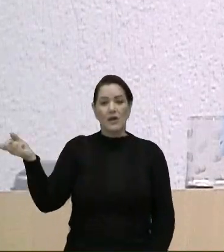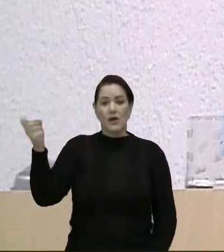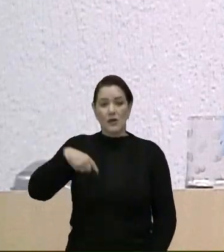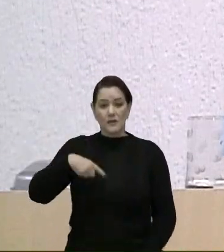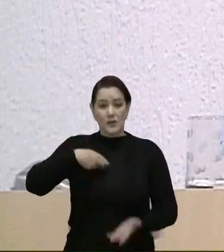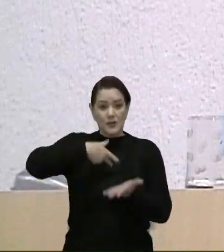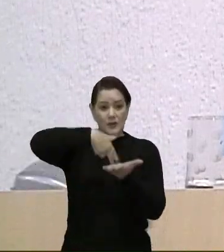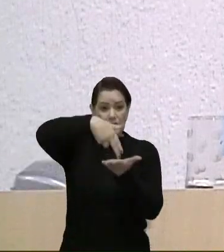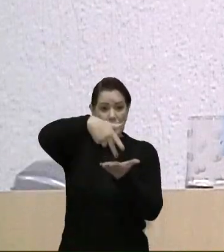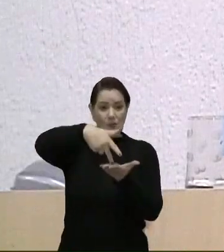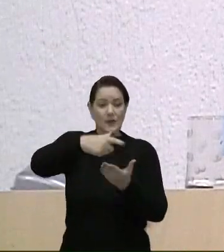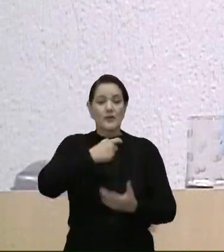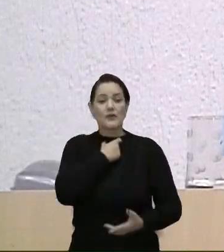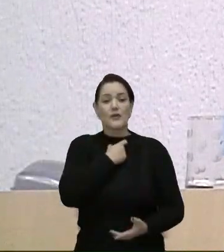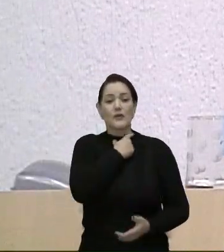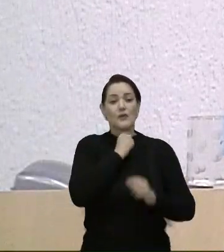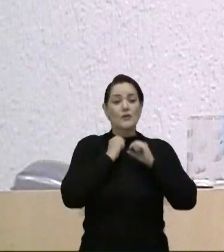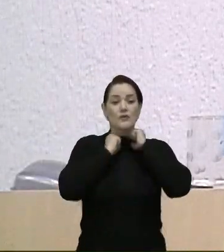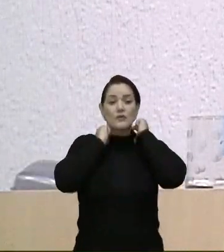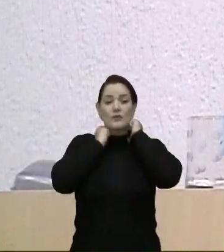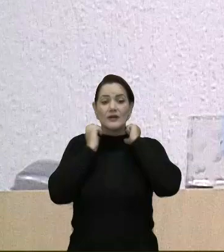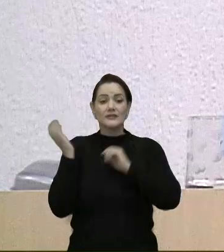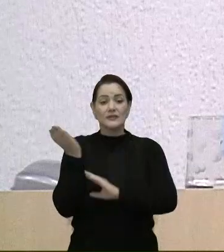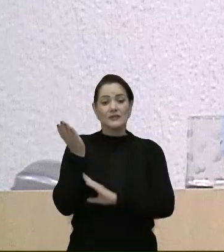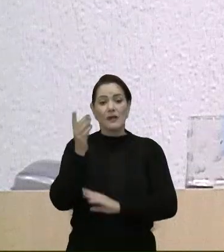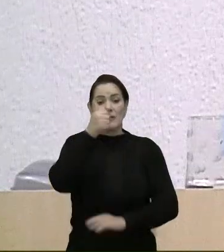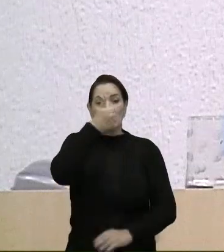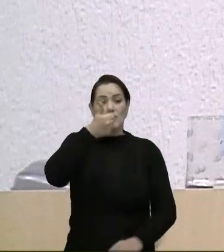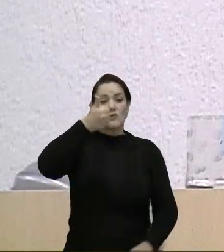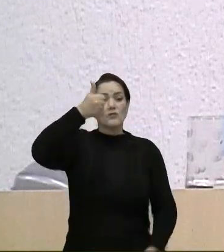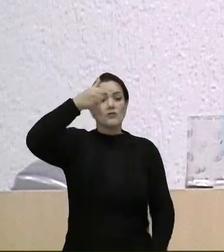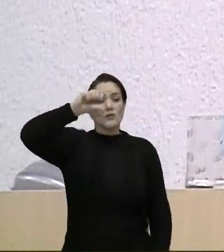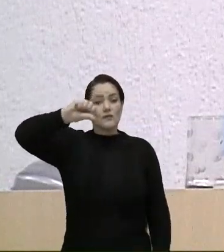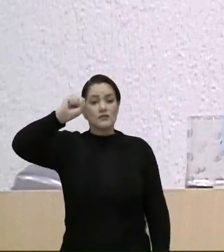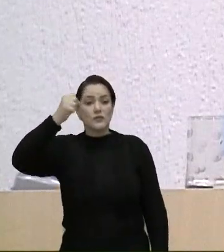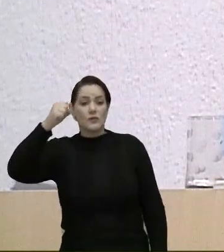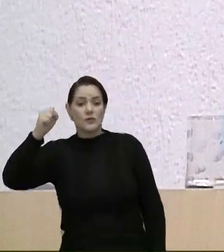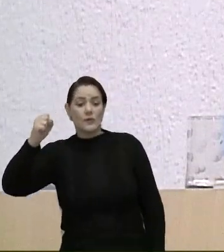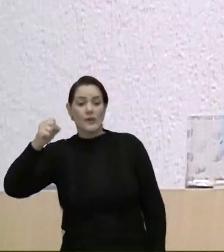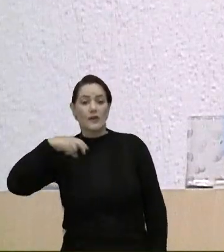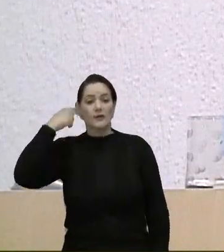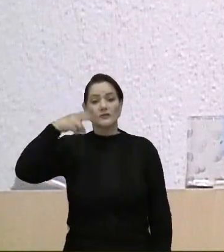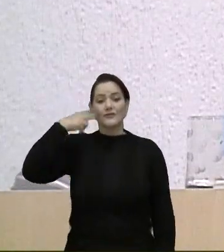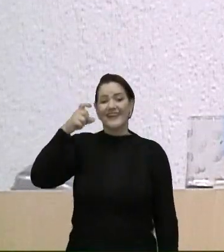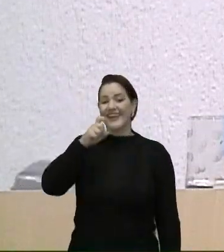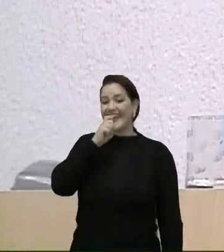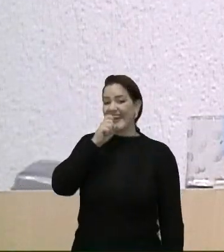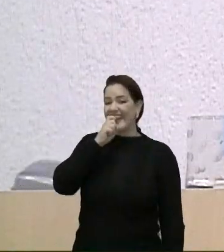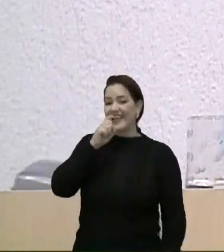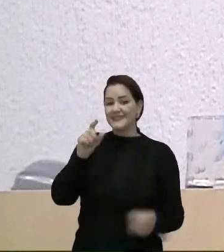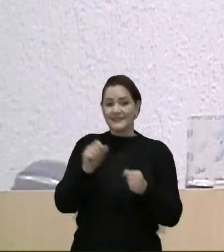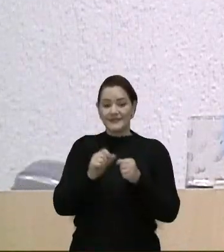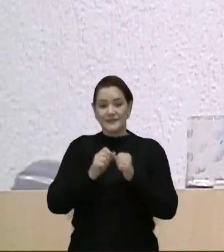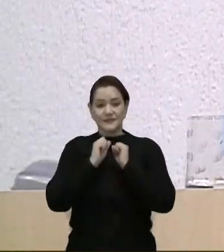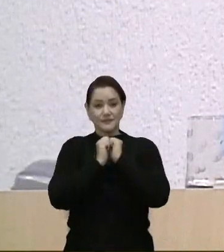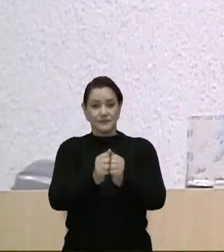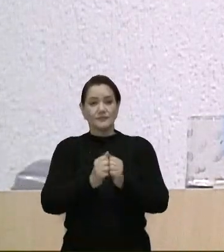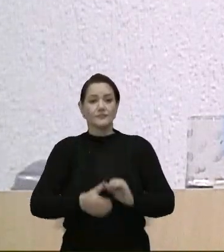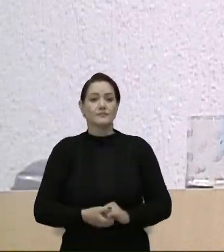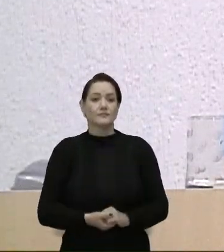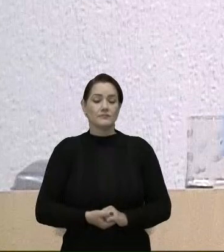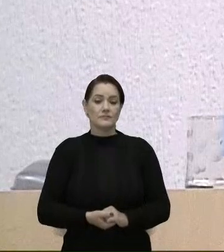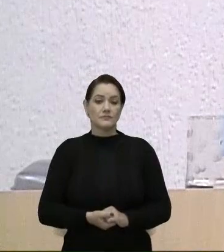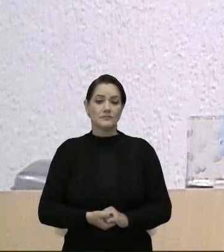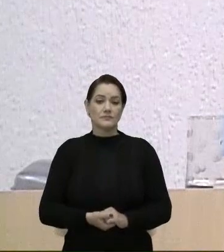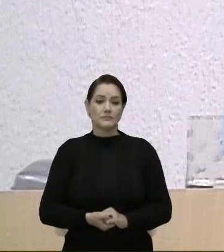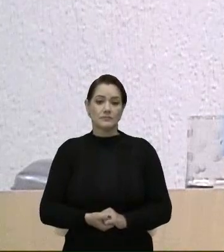garçom aqui na nossa cidade. Foi criada aqui em 1988. O vereador Dentinho, ele participou junto com a gente. Isso,